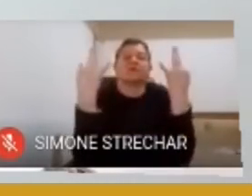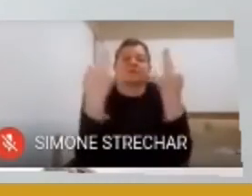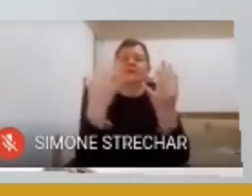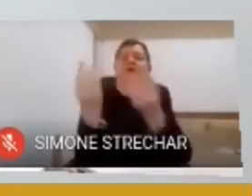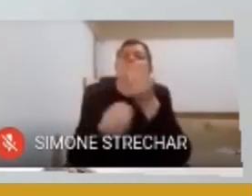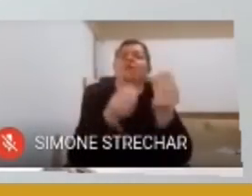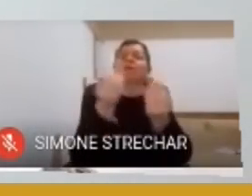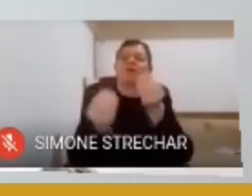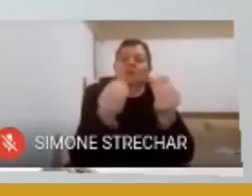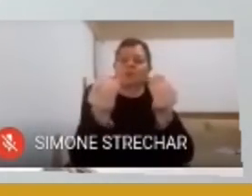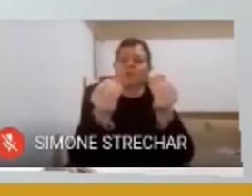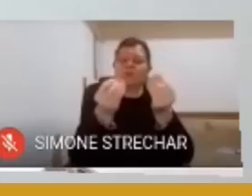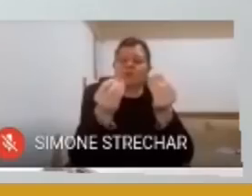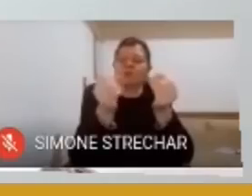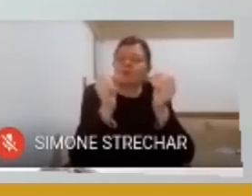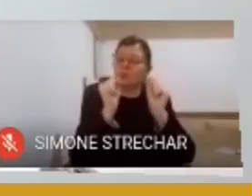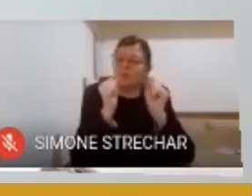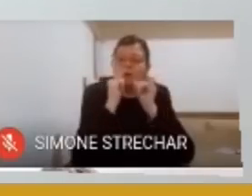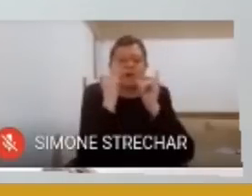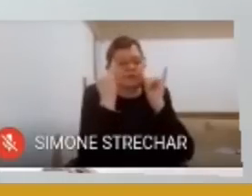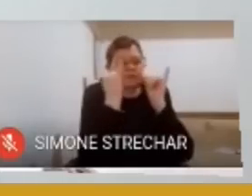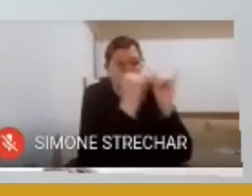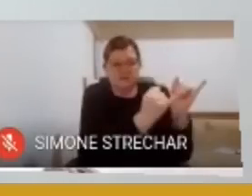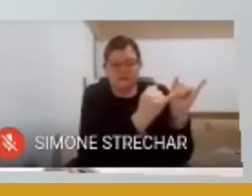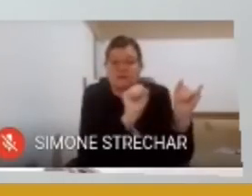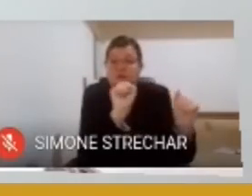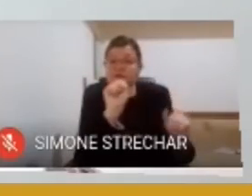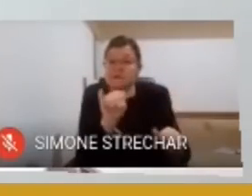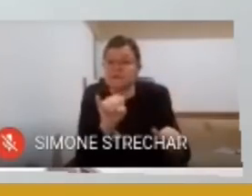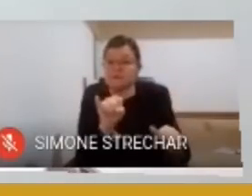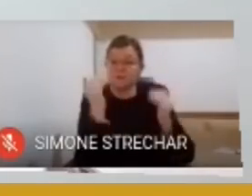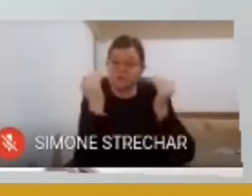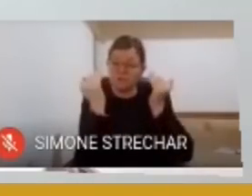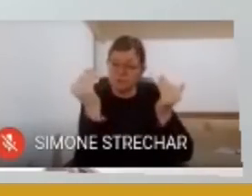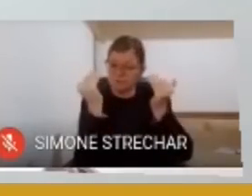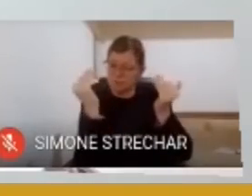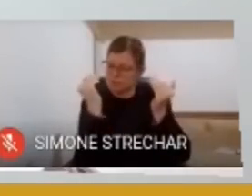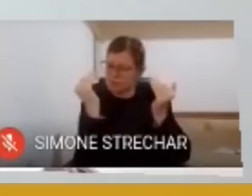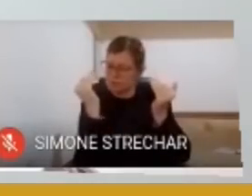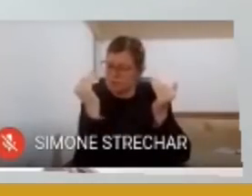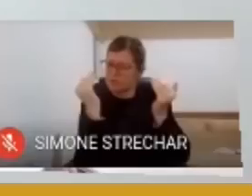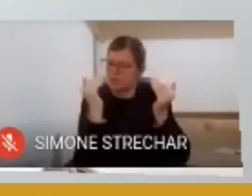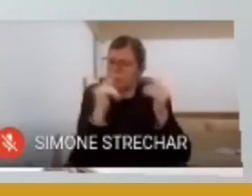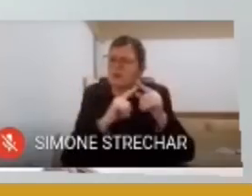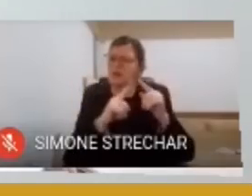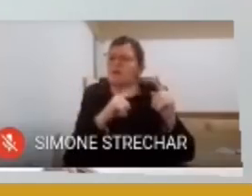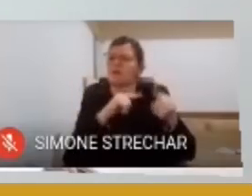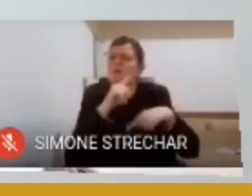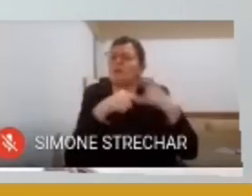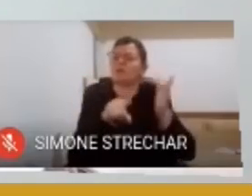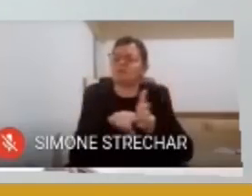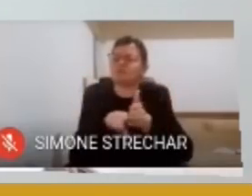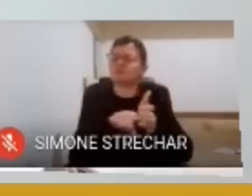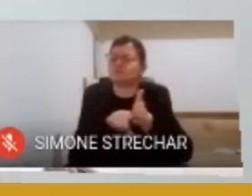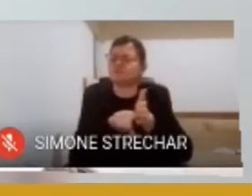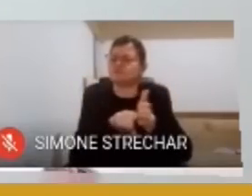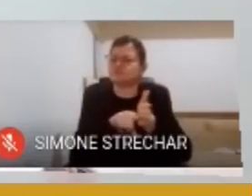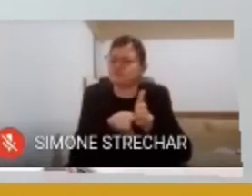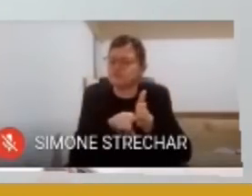todos e todas se responsabilizem também por esse papel. E o segundo aspecto é deixar bem evidente para a